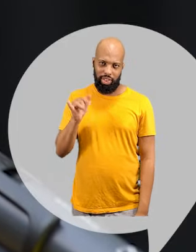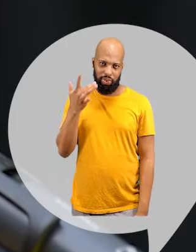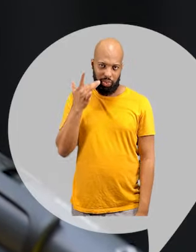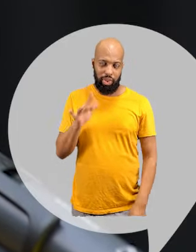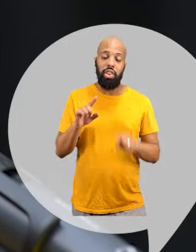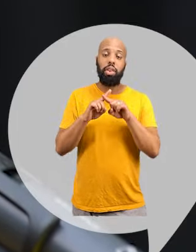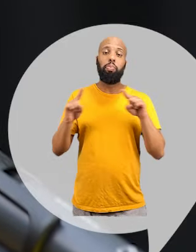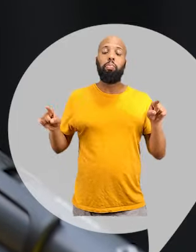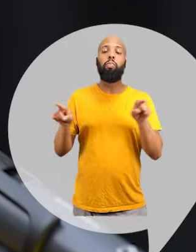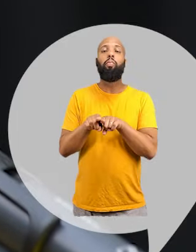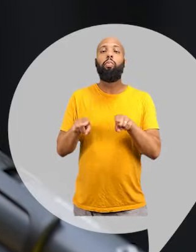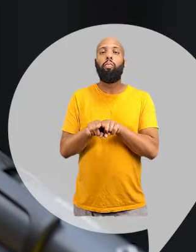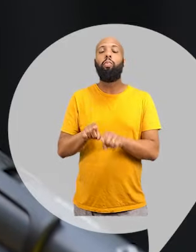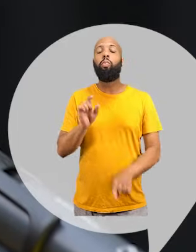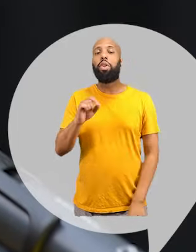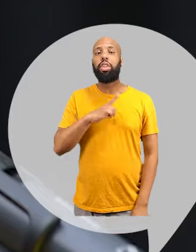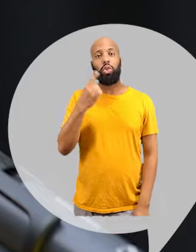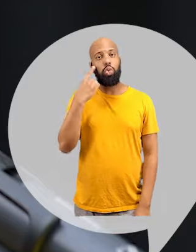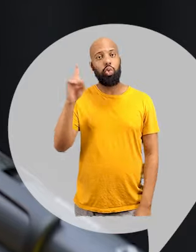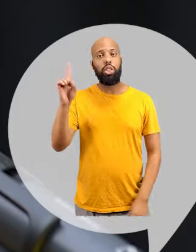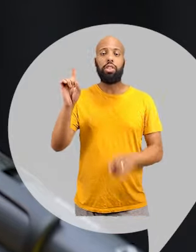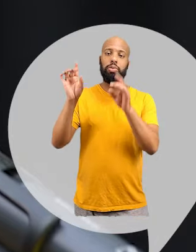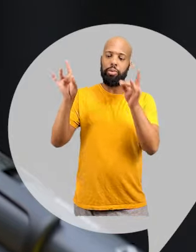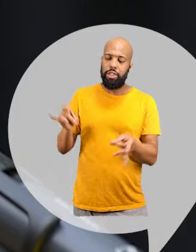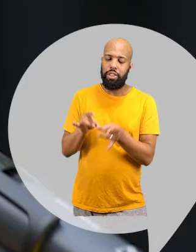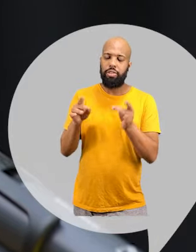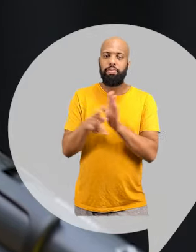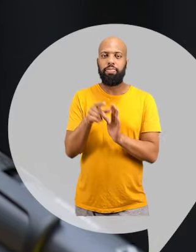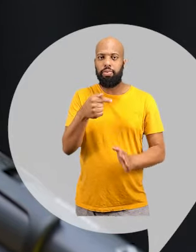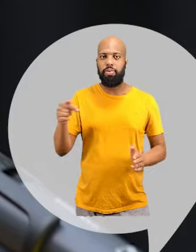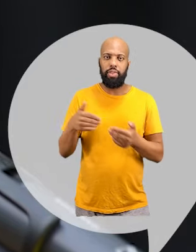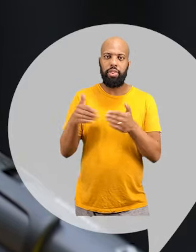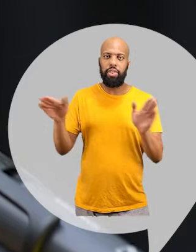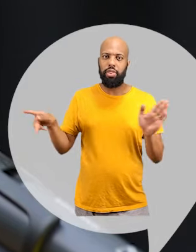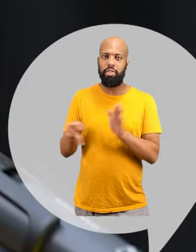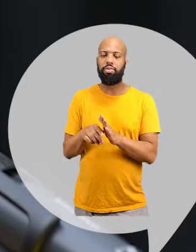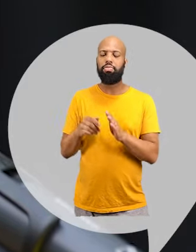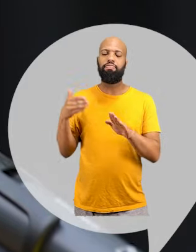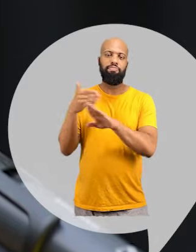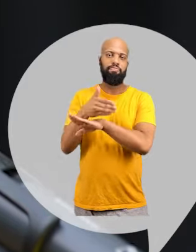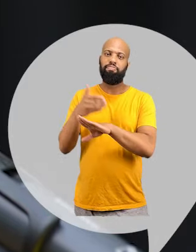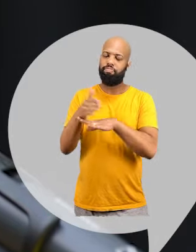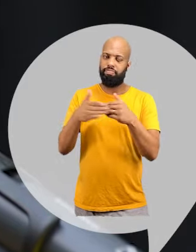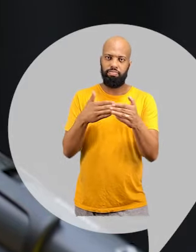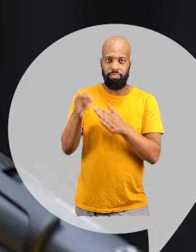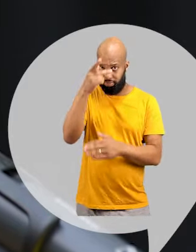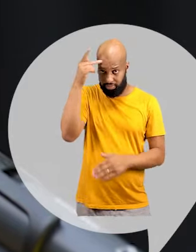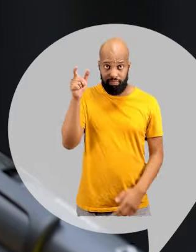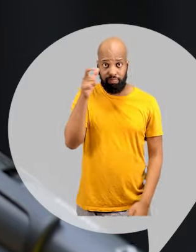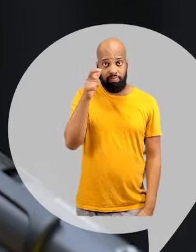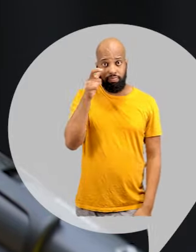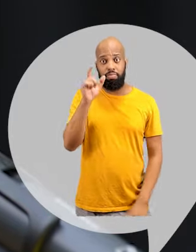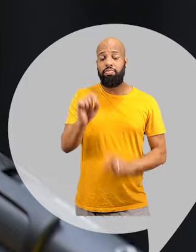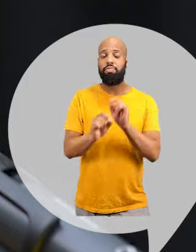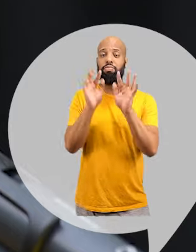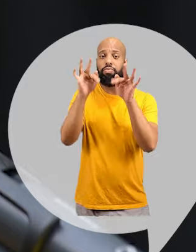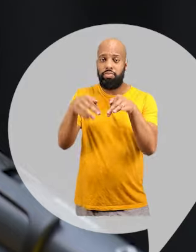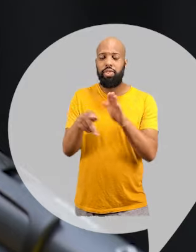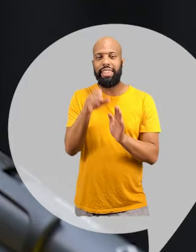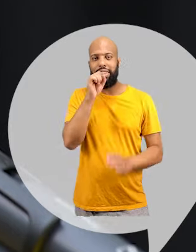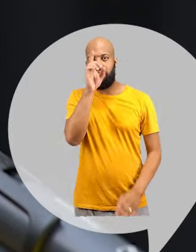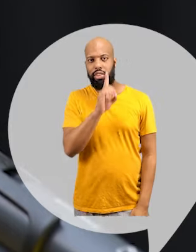aí se eu não souber mas que um dia específico da semana eles abrem o público então é muito legal e para você assistir né Estamos chegando